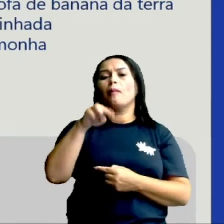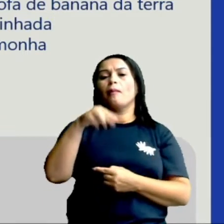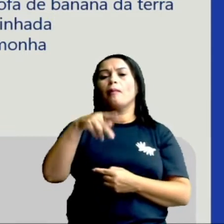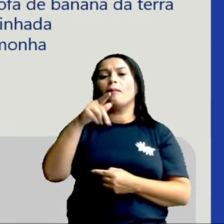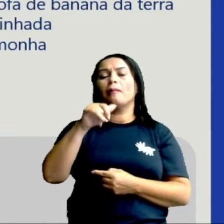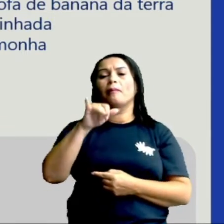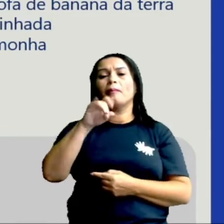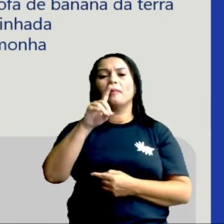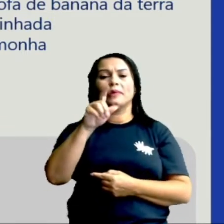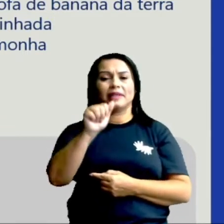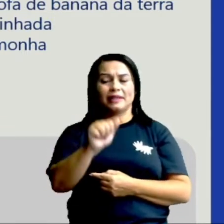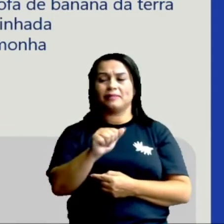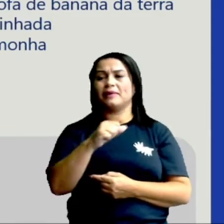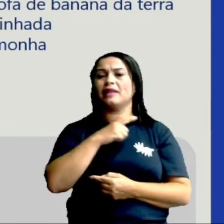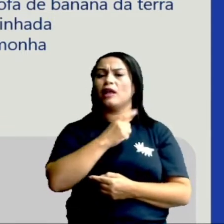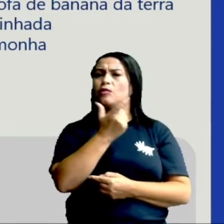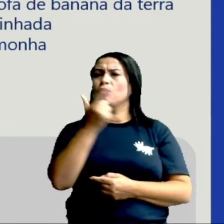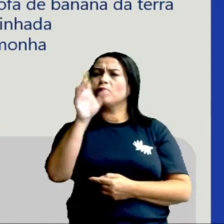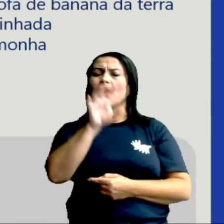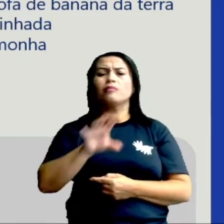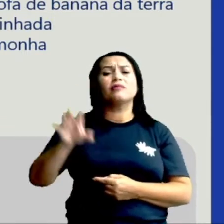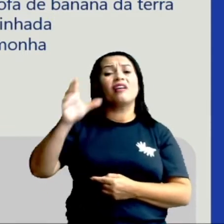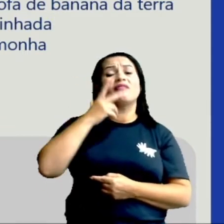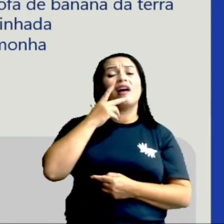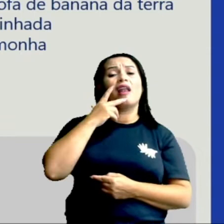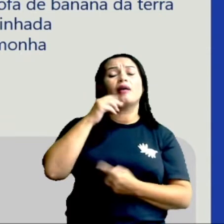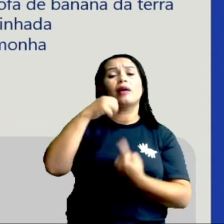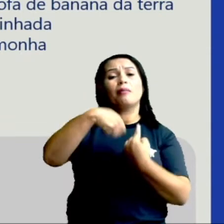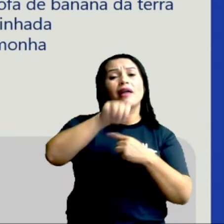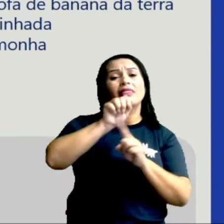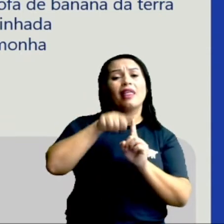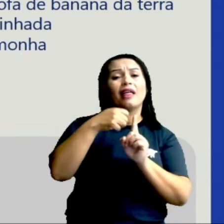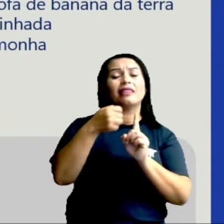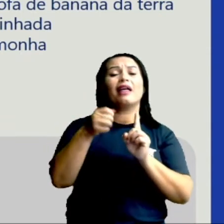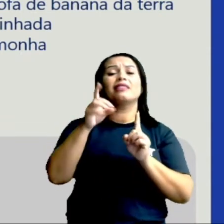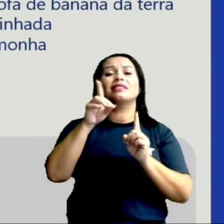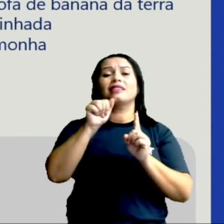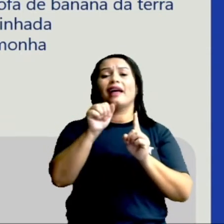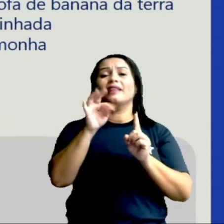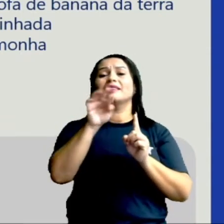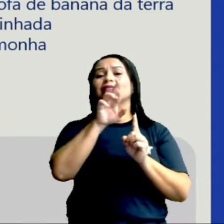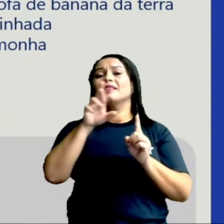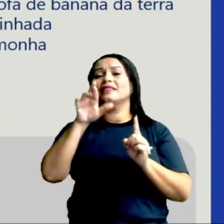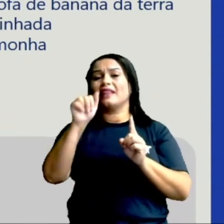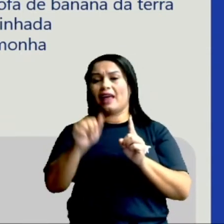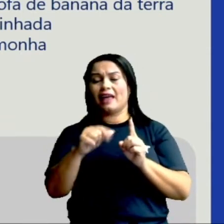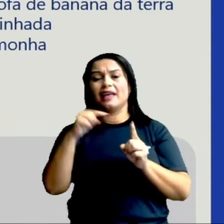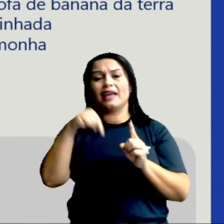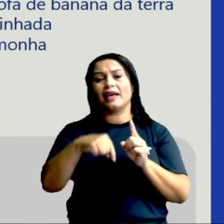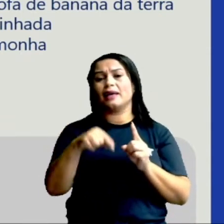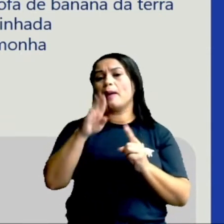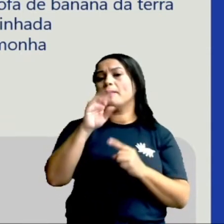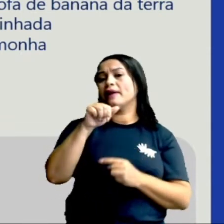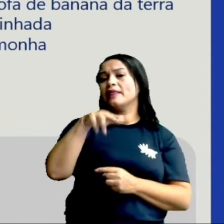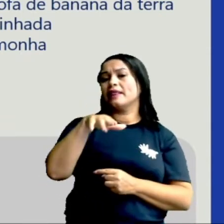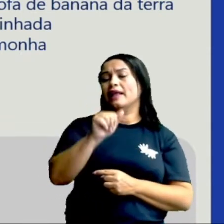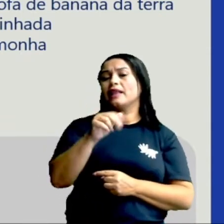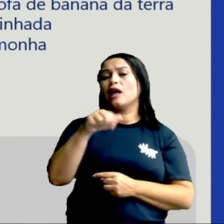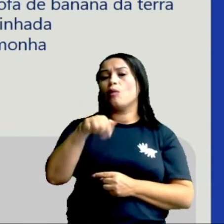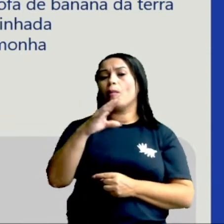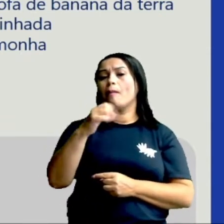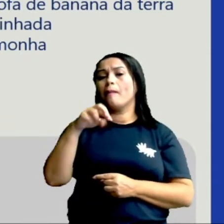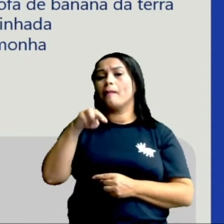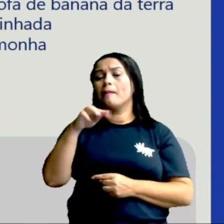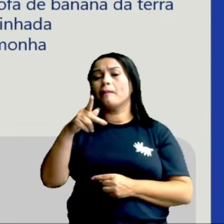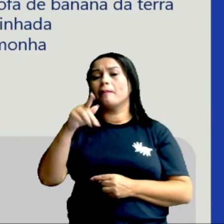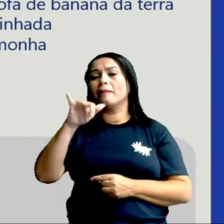região chama-se de outra forma, né? Lá chamam banana da terra, aqui a gente chama banana comprida. Tem também a galinhada, que